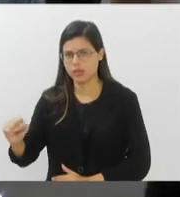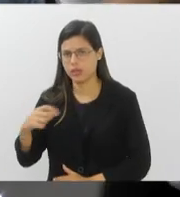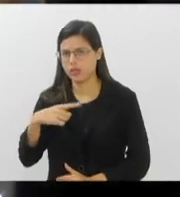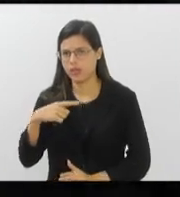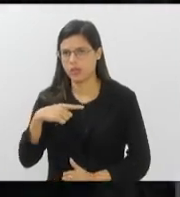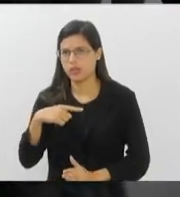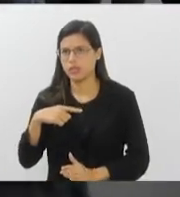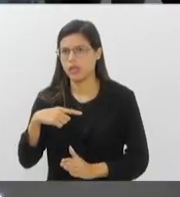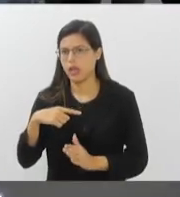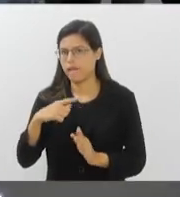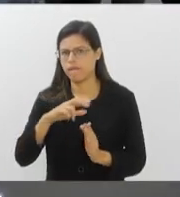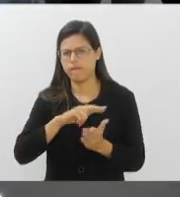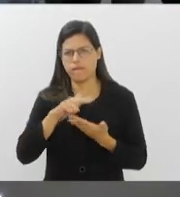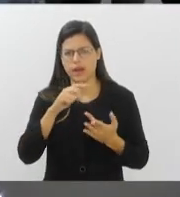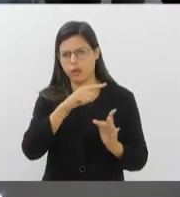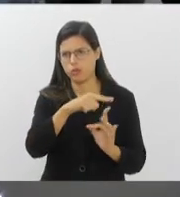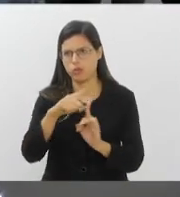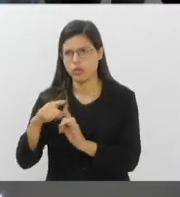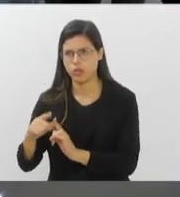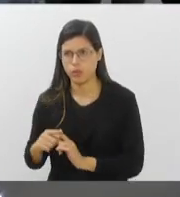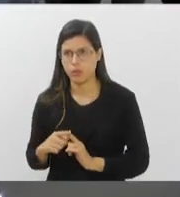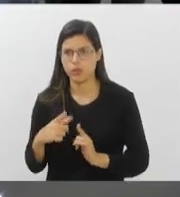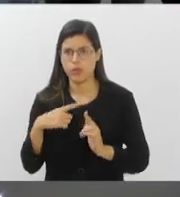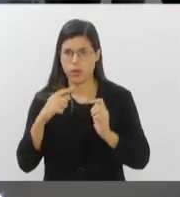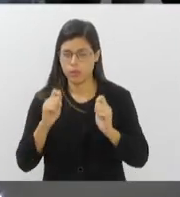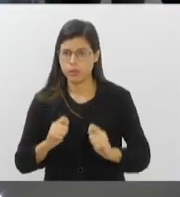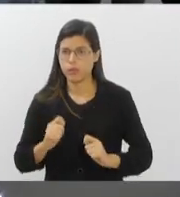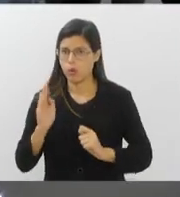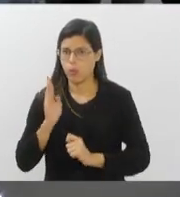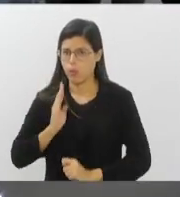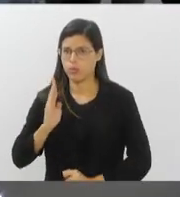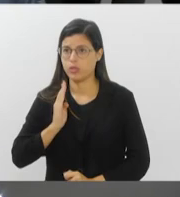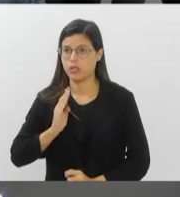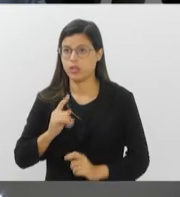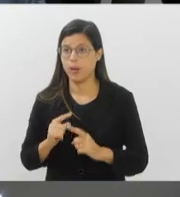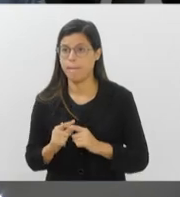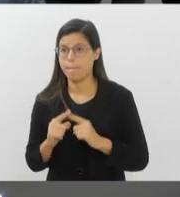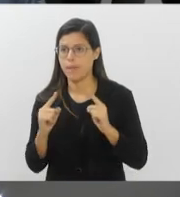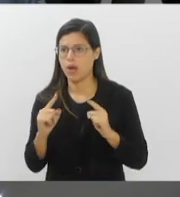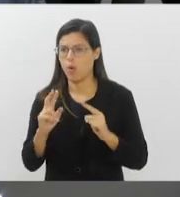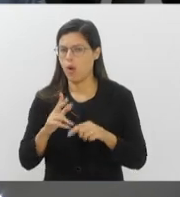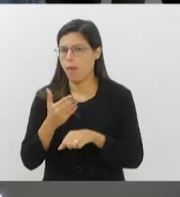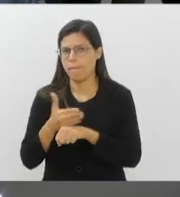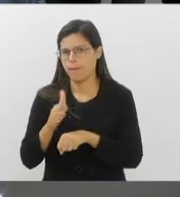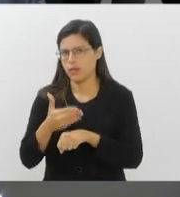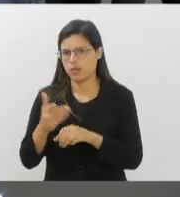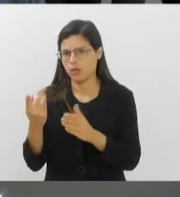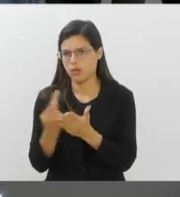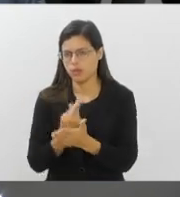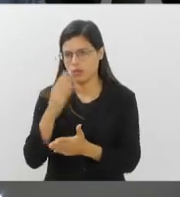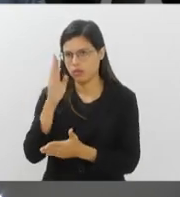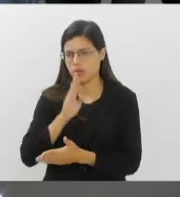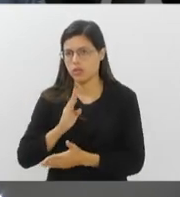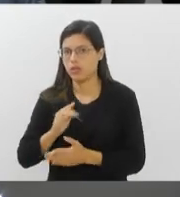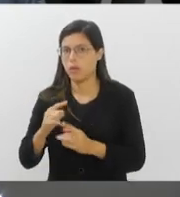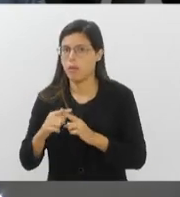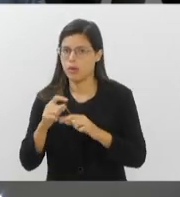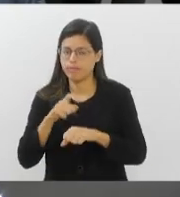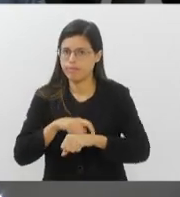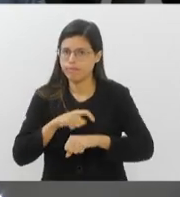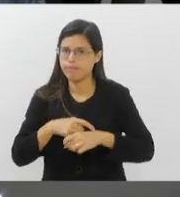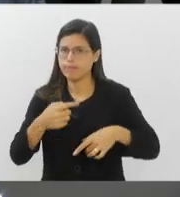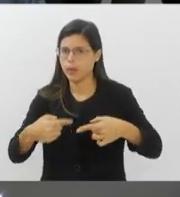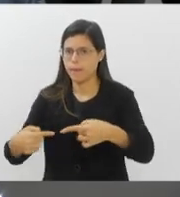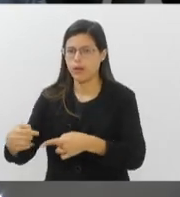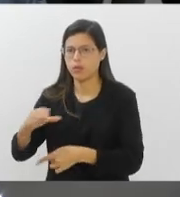modalidades de contribuição que contemplam, inclusive, a possibilidade do bolsista. Só que isso não era uma prática que acontecia no Brasil, mas que nesse momento está em debate, o